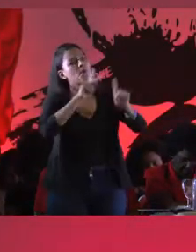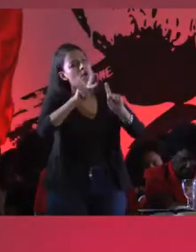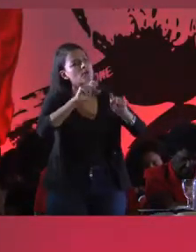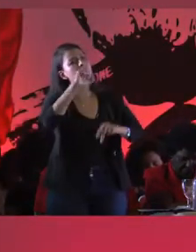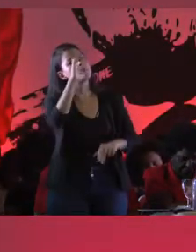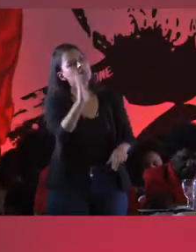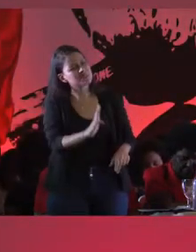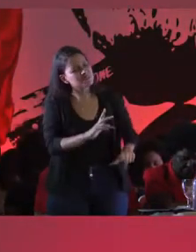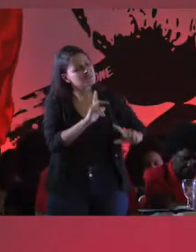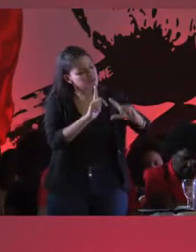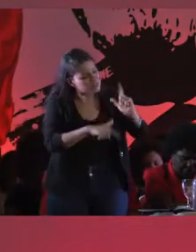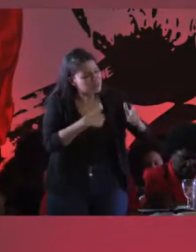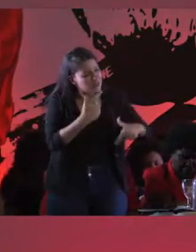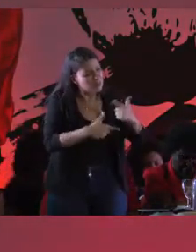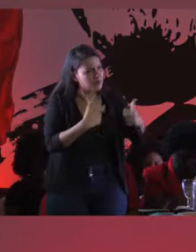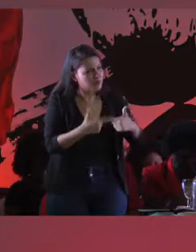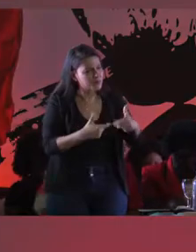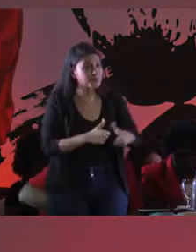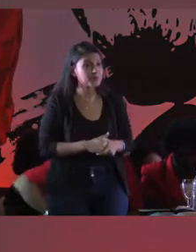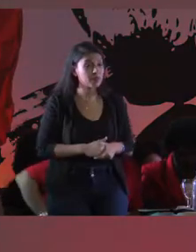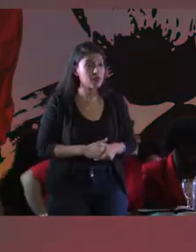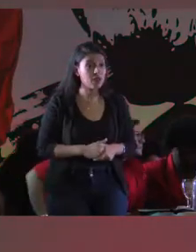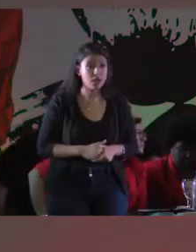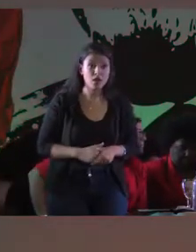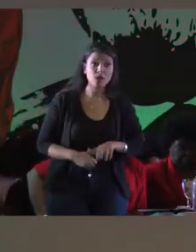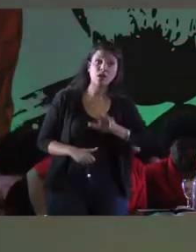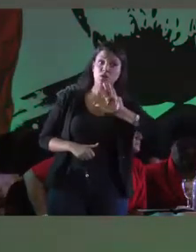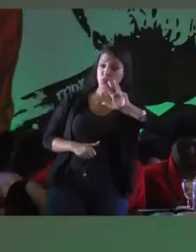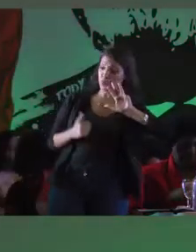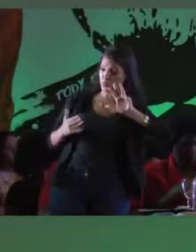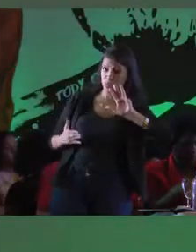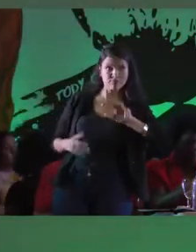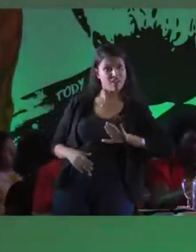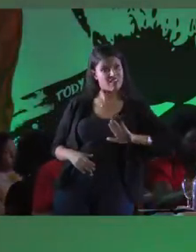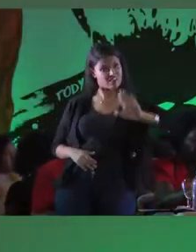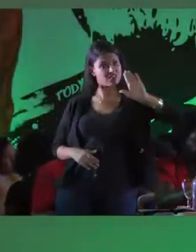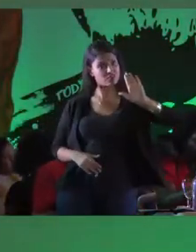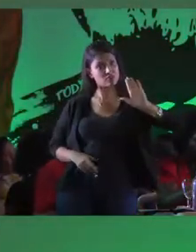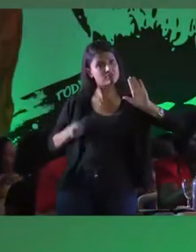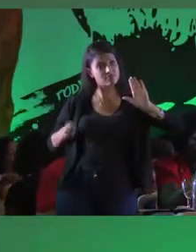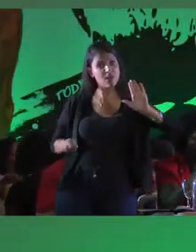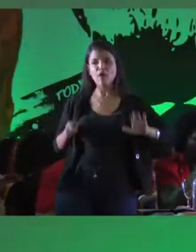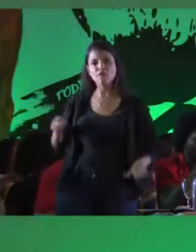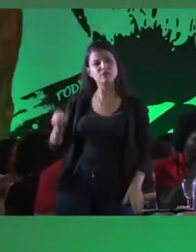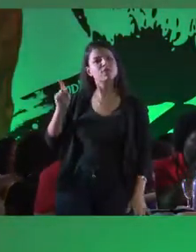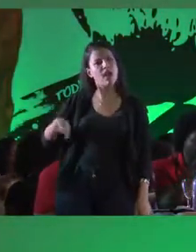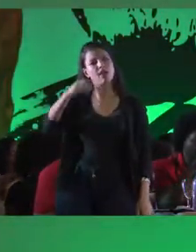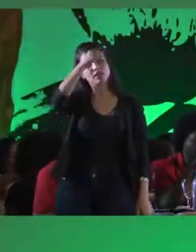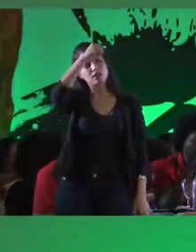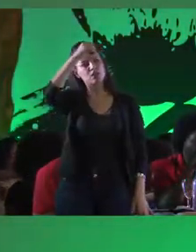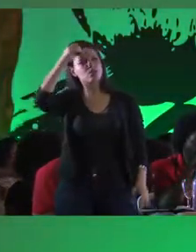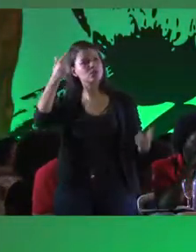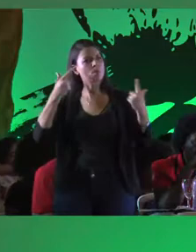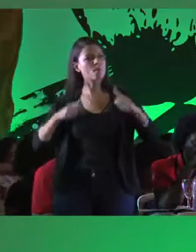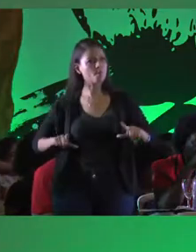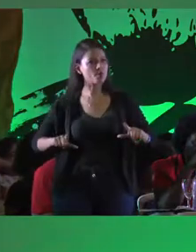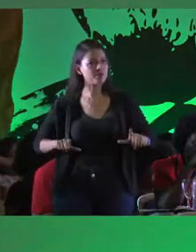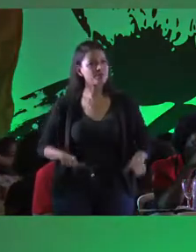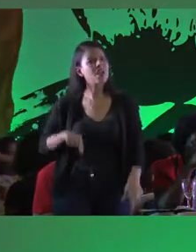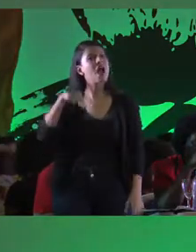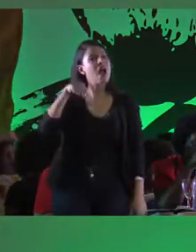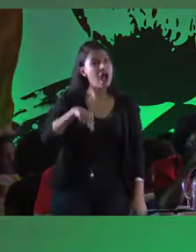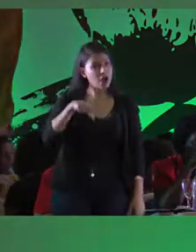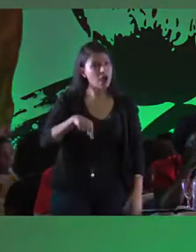candidatura, presidente Lula, primeiro por um motivo muito claro. O senhor é inocente. Esse processo